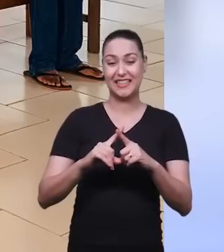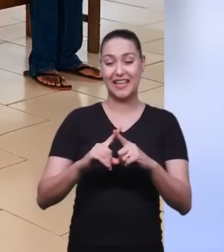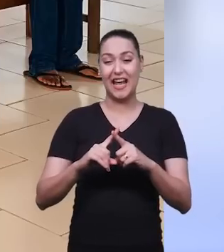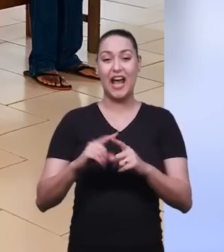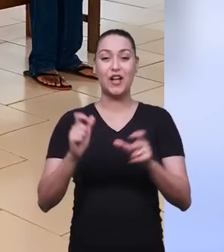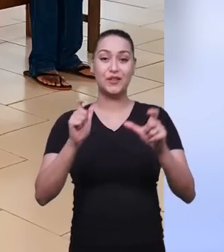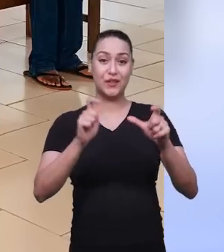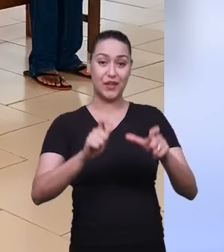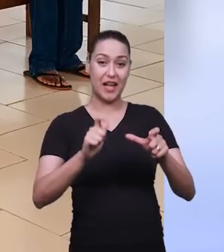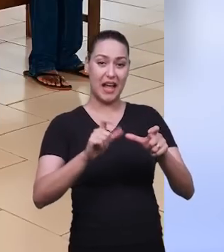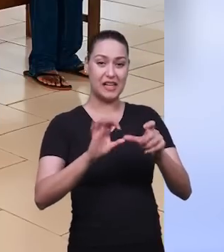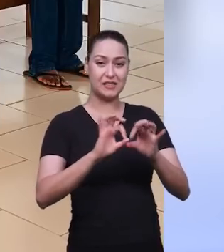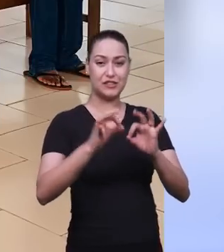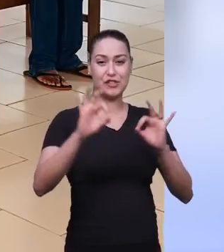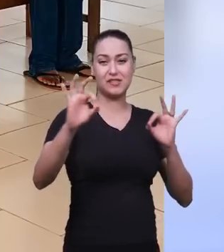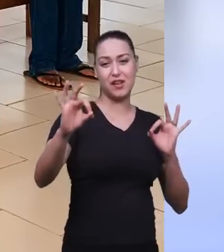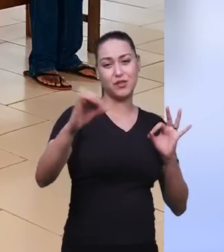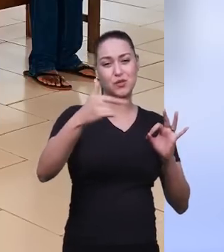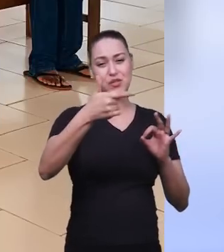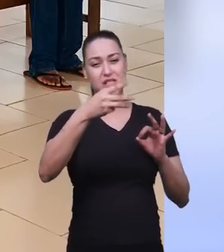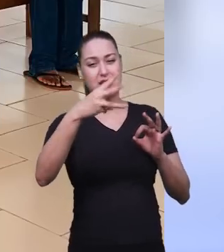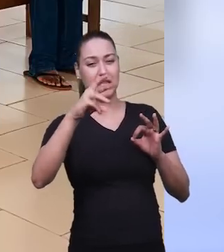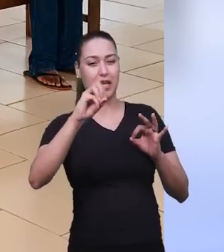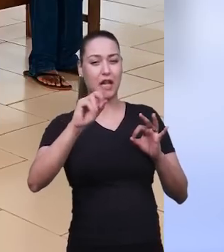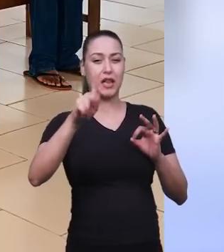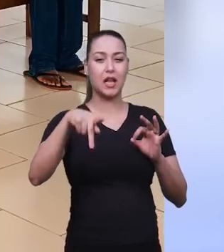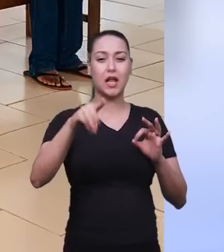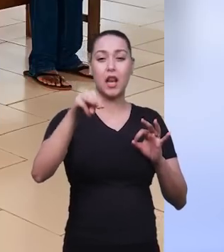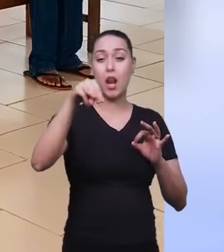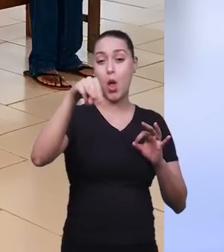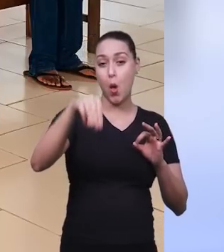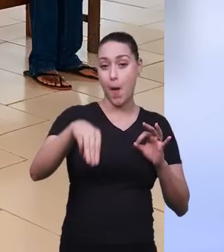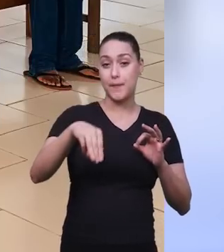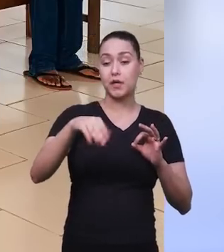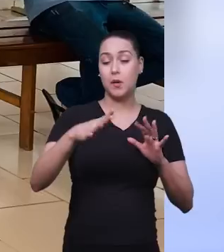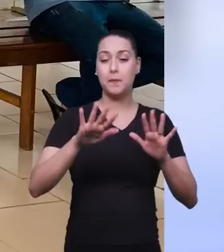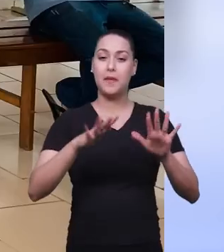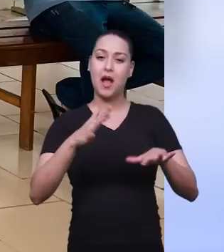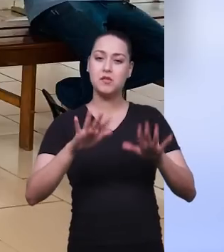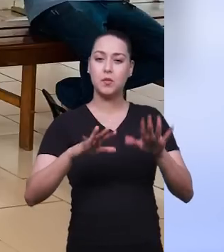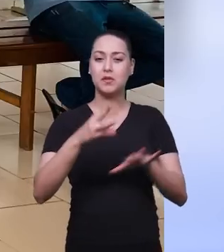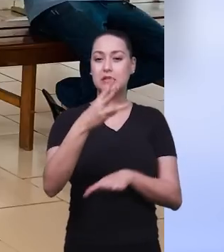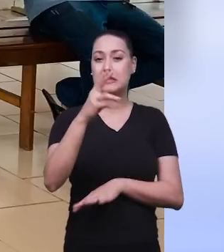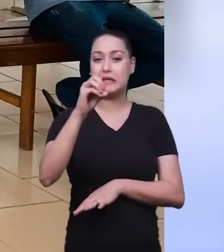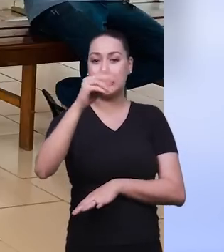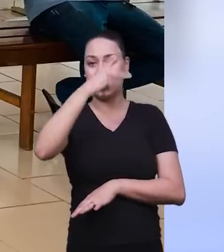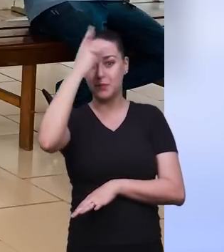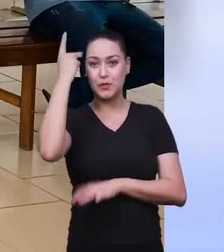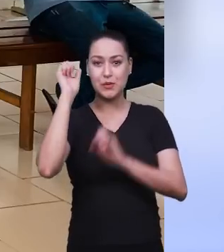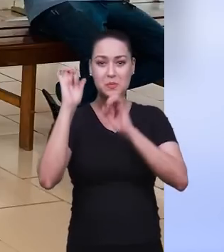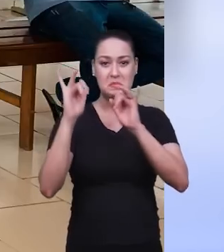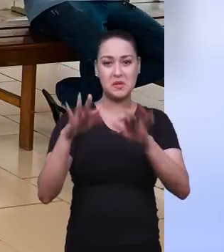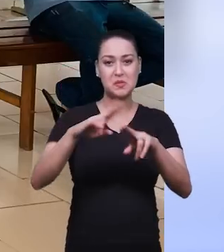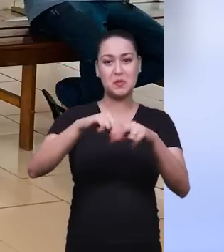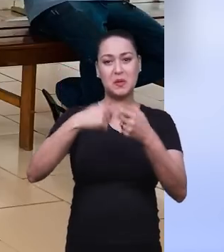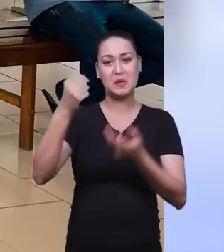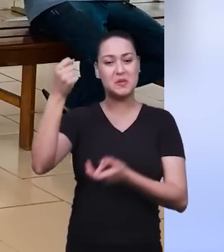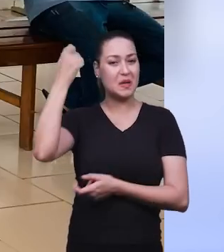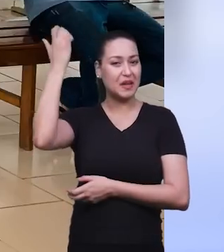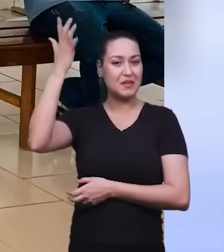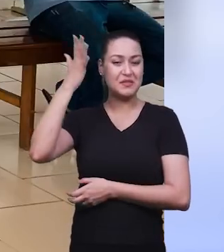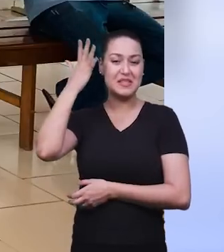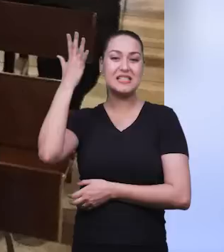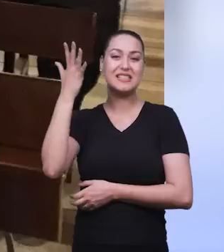Em Queixaramobim, a 230 quilômetros da capital, cerca de 30 irmãos receberam uma bênção a partir das